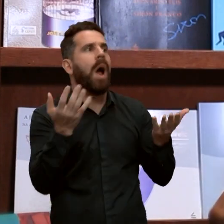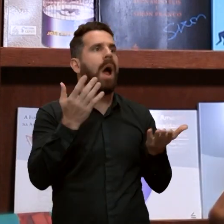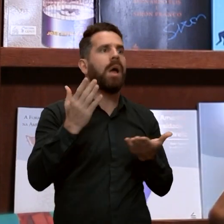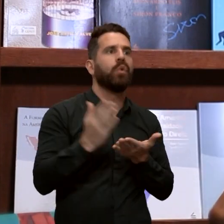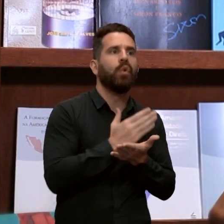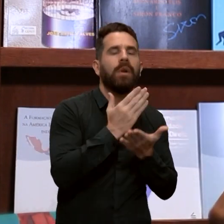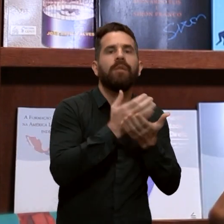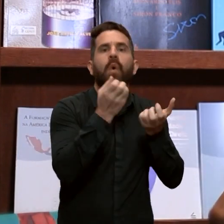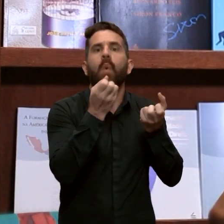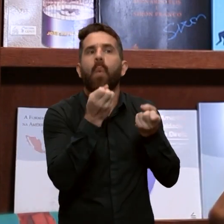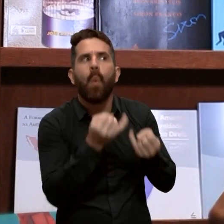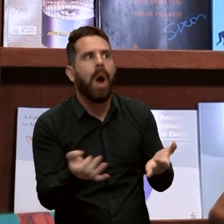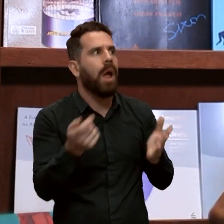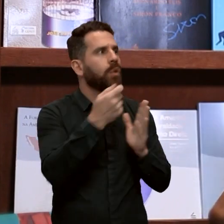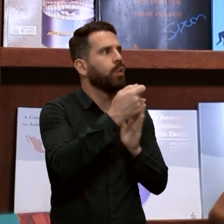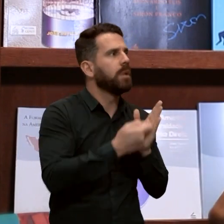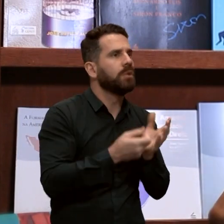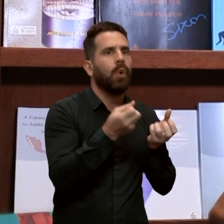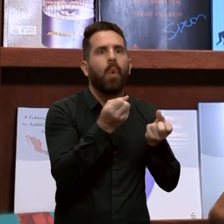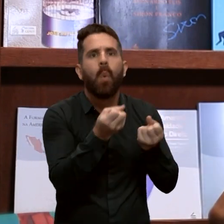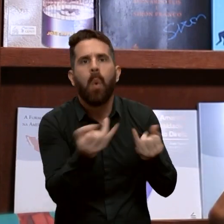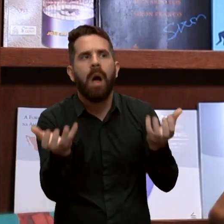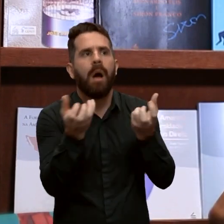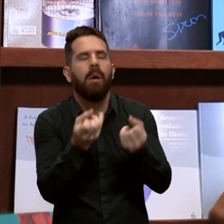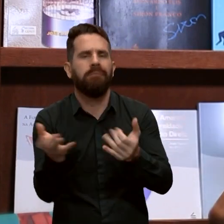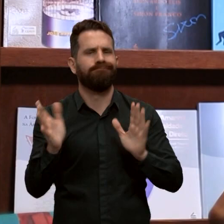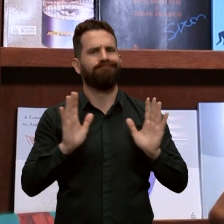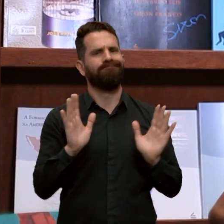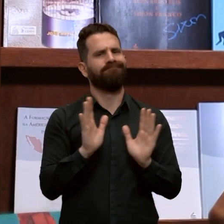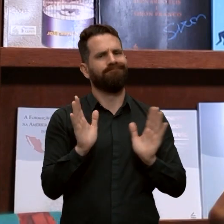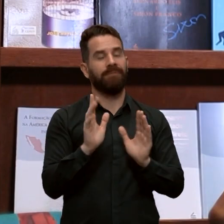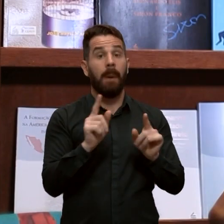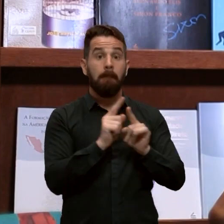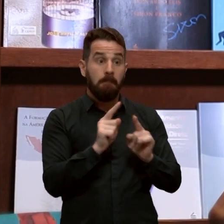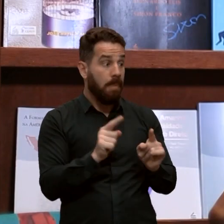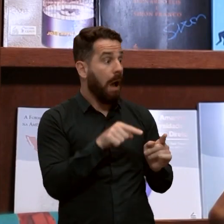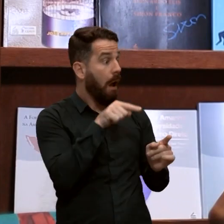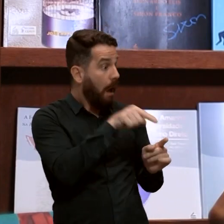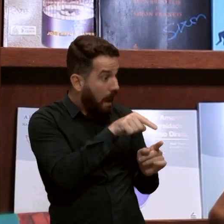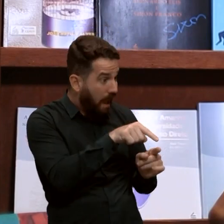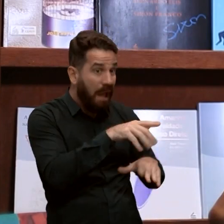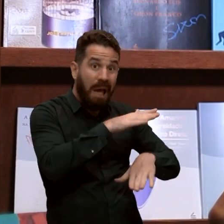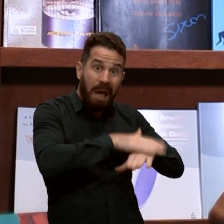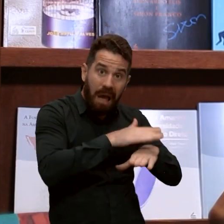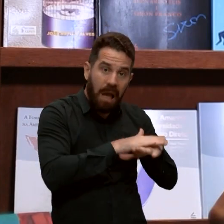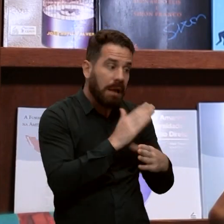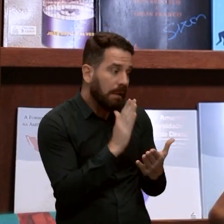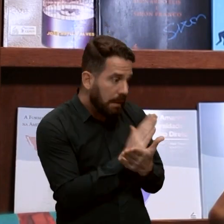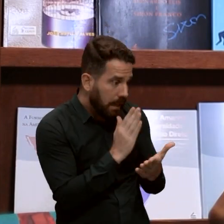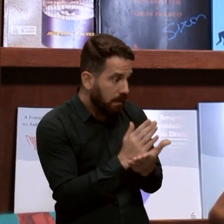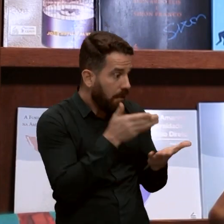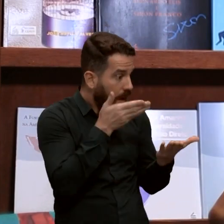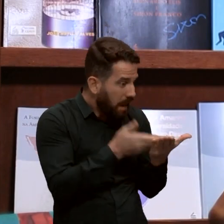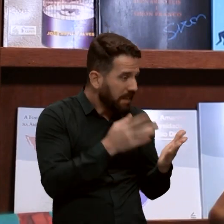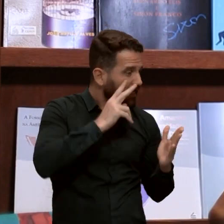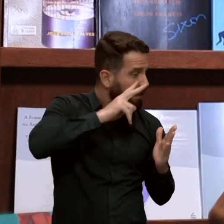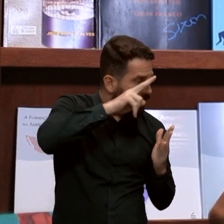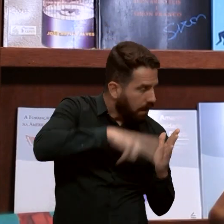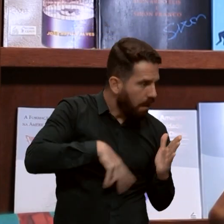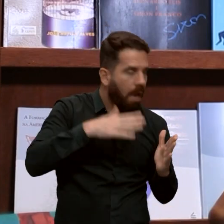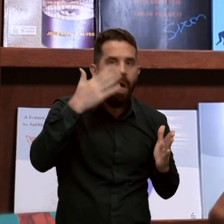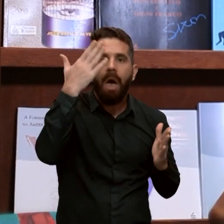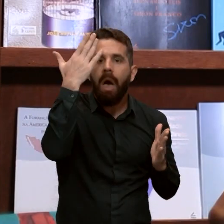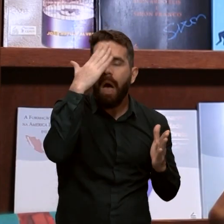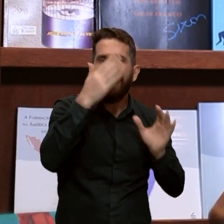materiais, de textos, de livros que as pessoas vão ler, mas a profundidade que então esses jovens, essas crianças